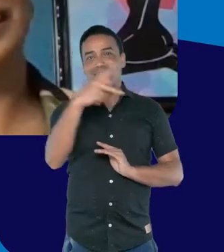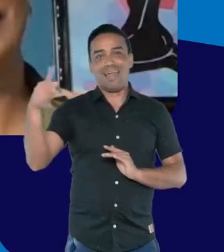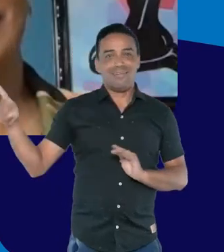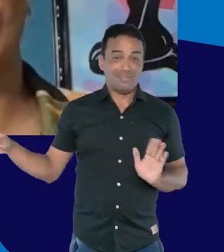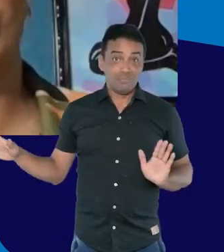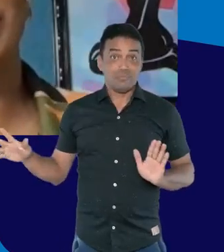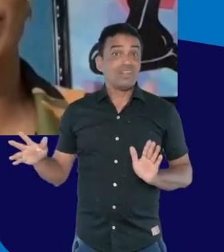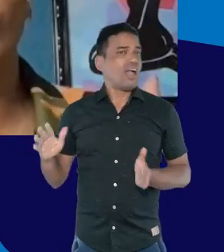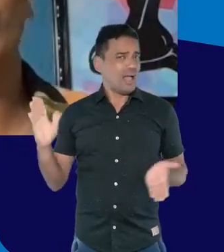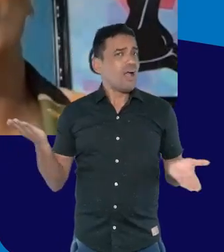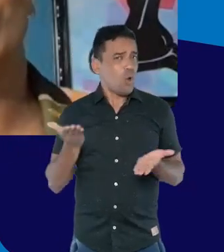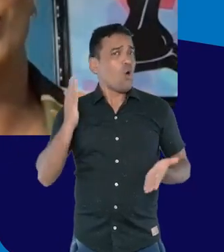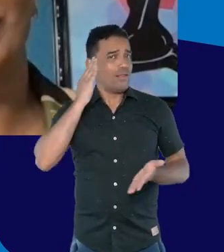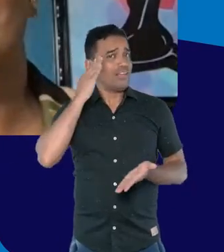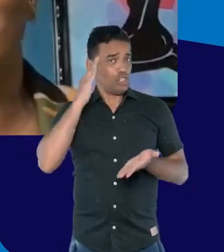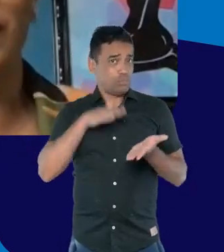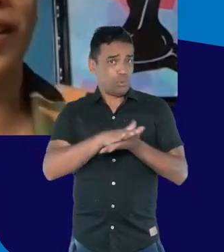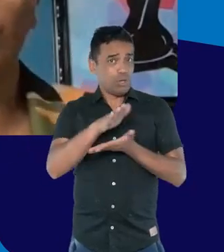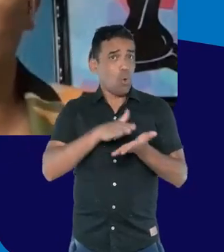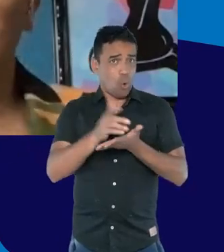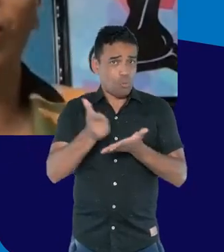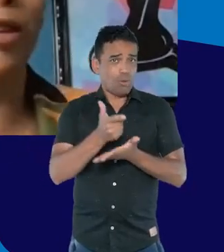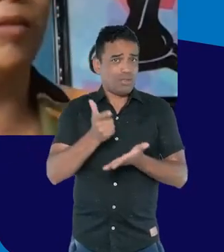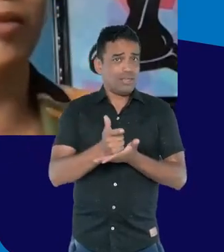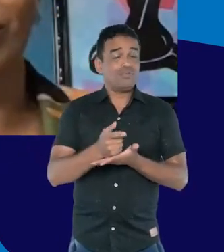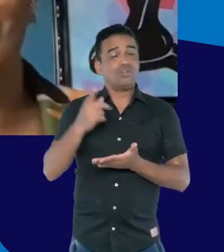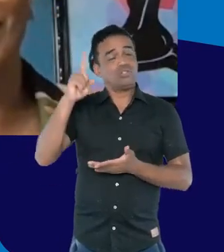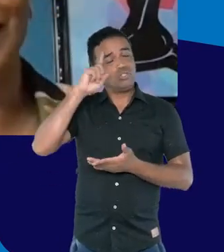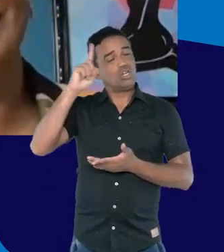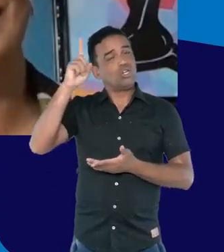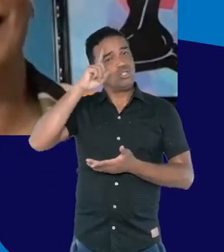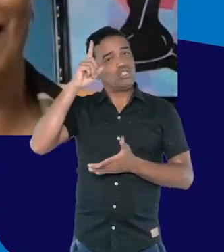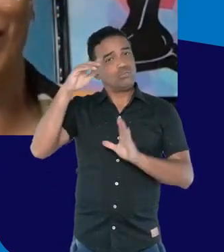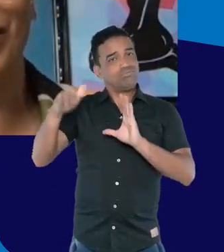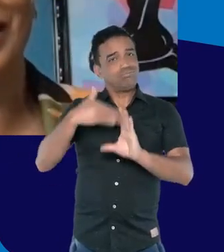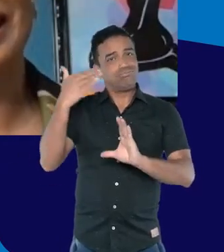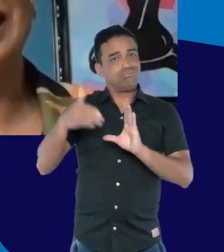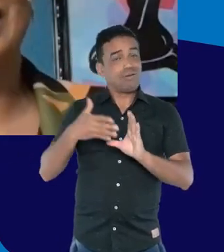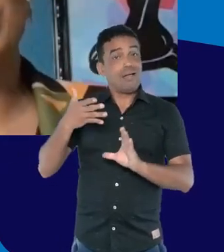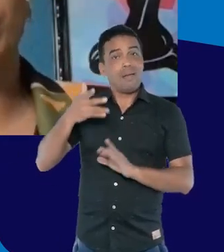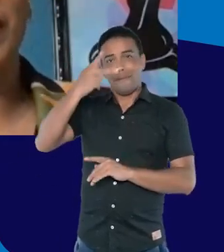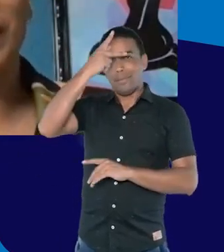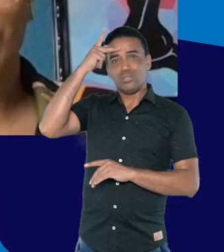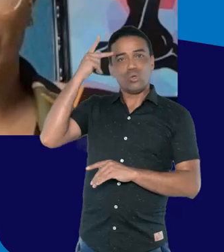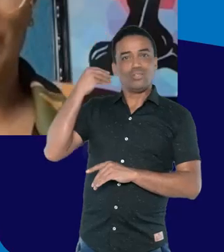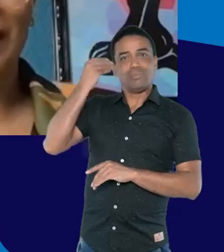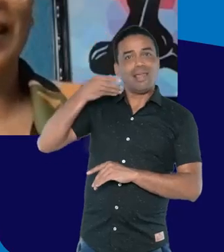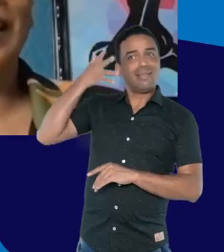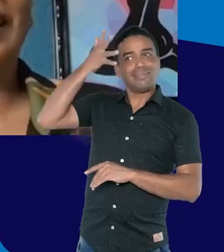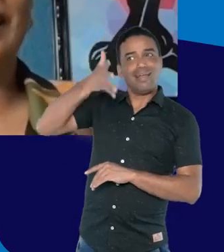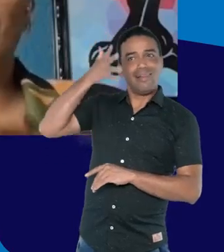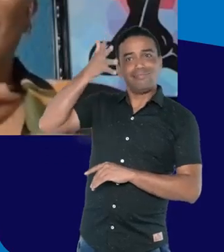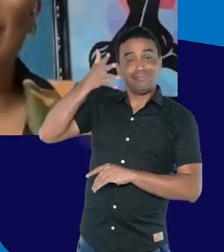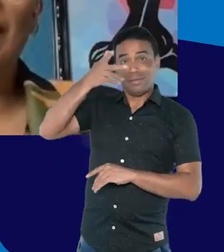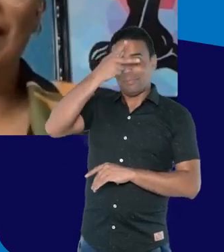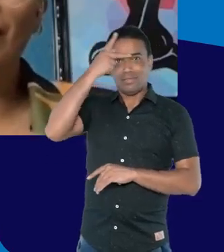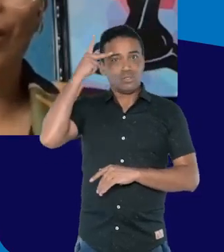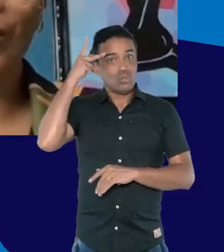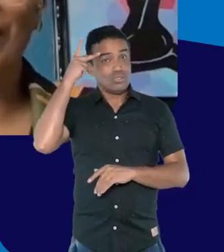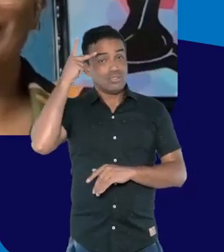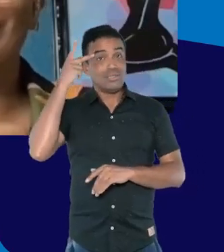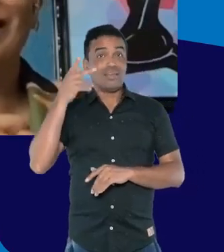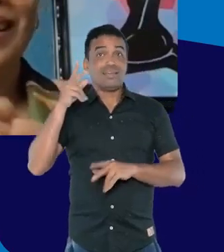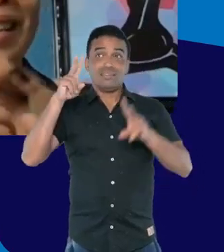livro foi lançado, porque todos os dias eu recebo ali no mínimo 2 ou 3 relatos de pessoas que